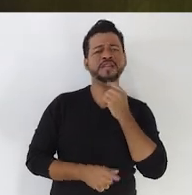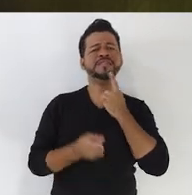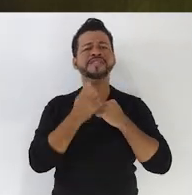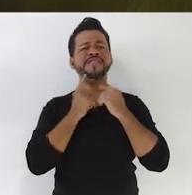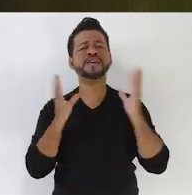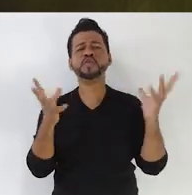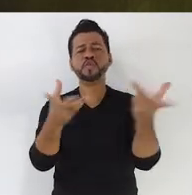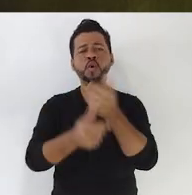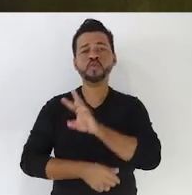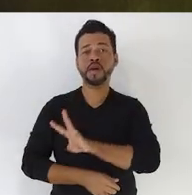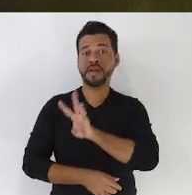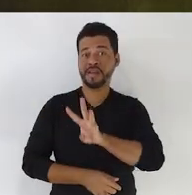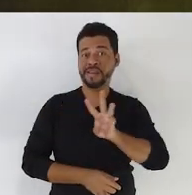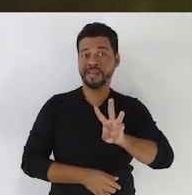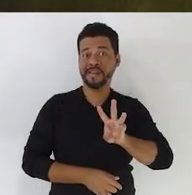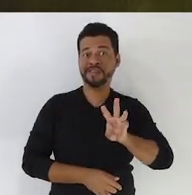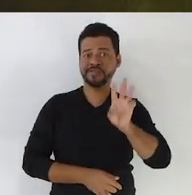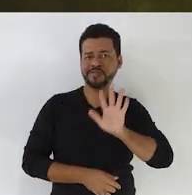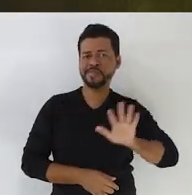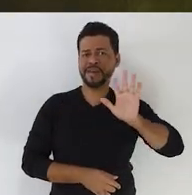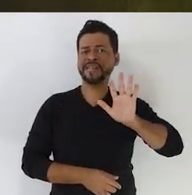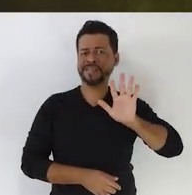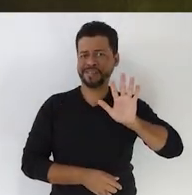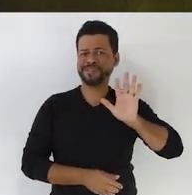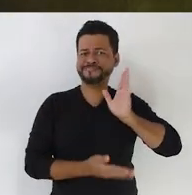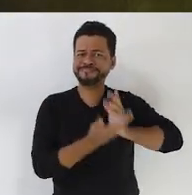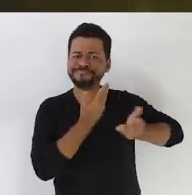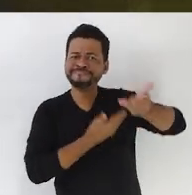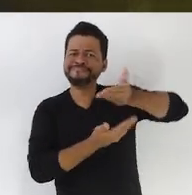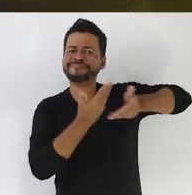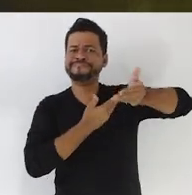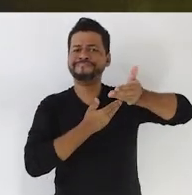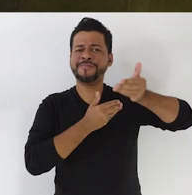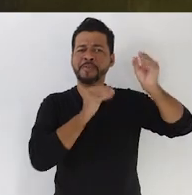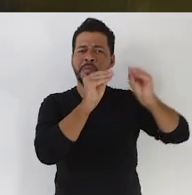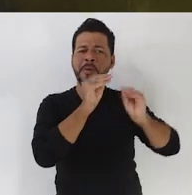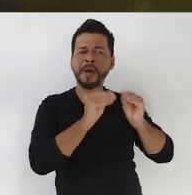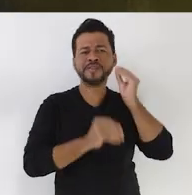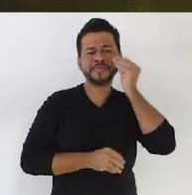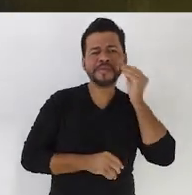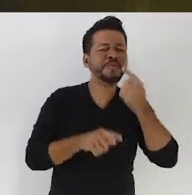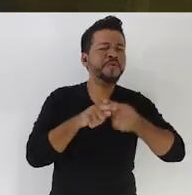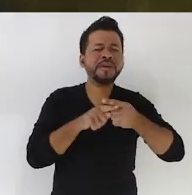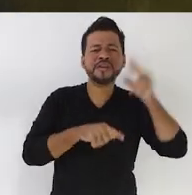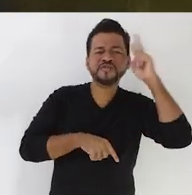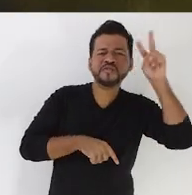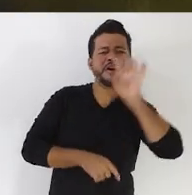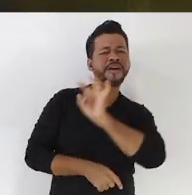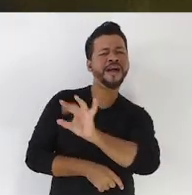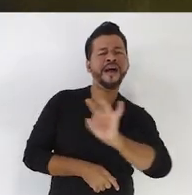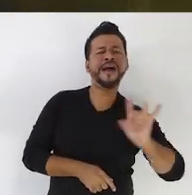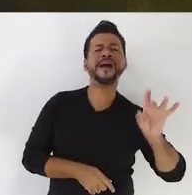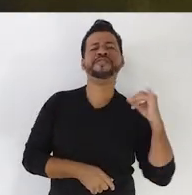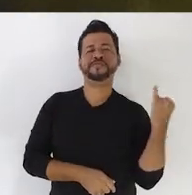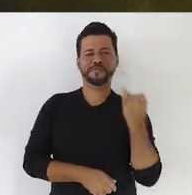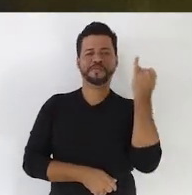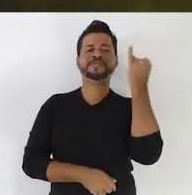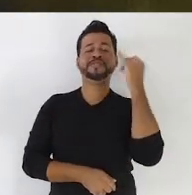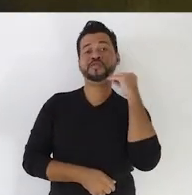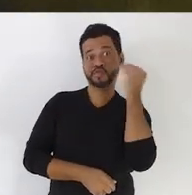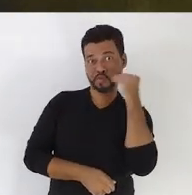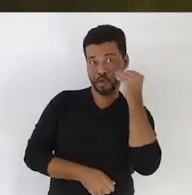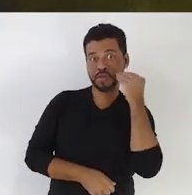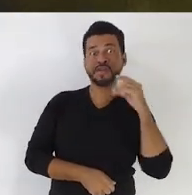muita troca, de partilha, a essa história tecida com as nossas próprias mãos. É por isso que nós dizemos: